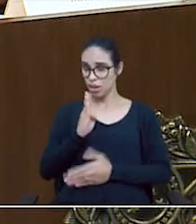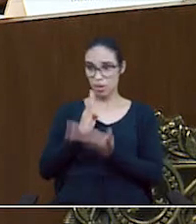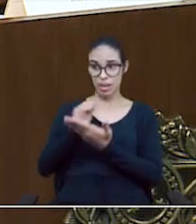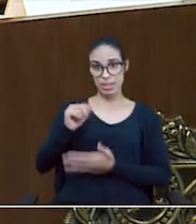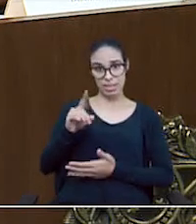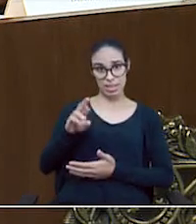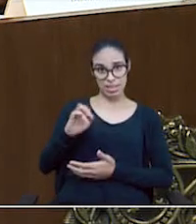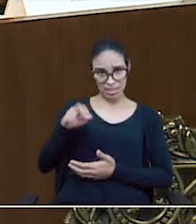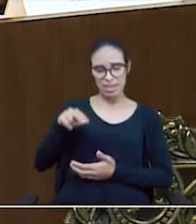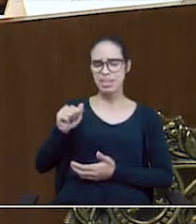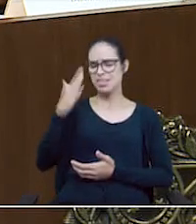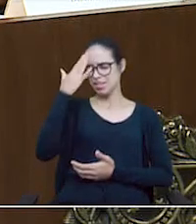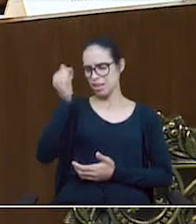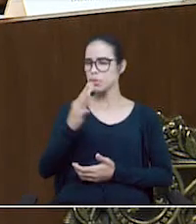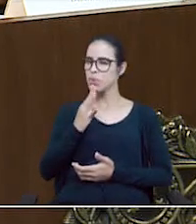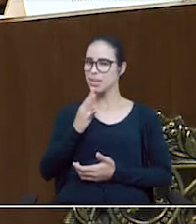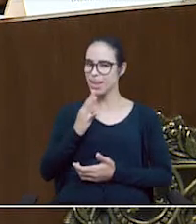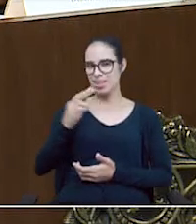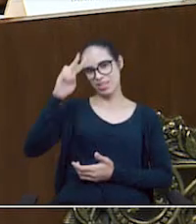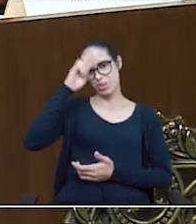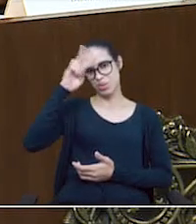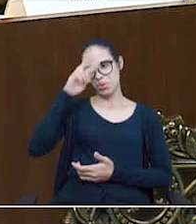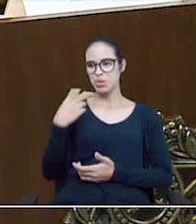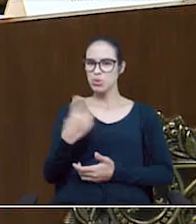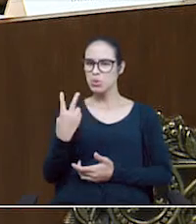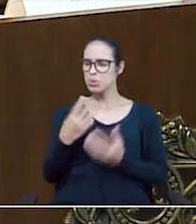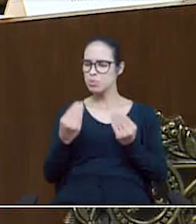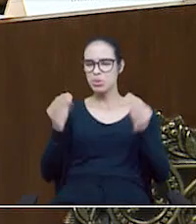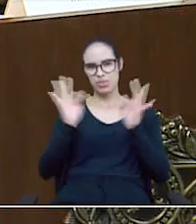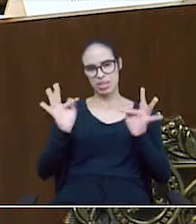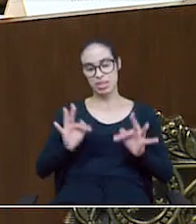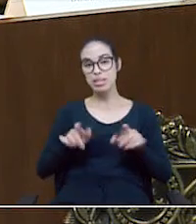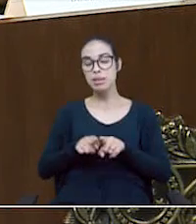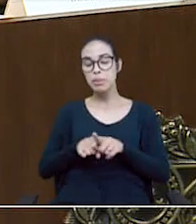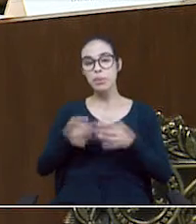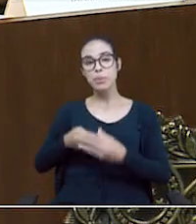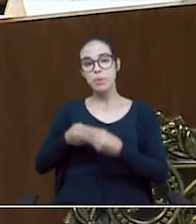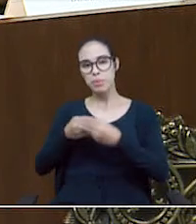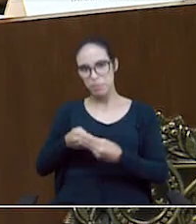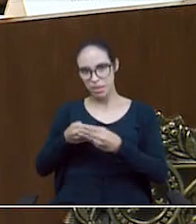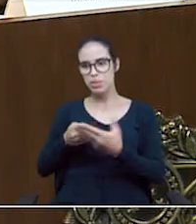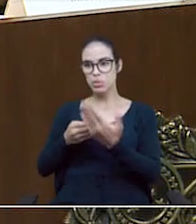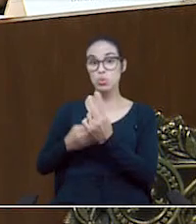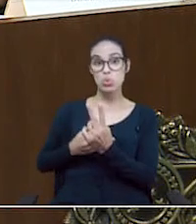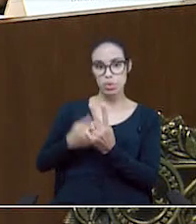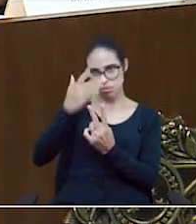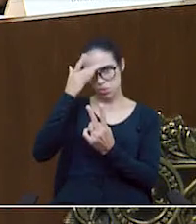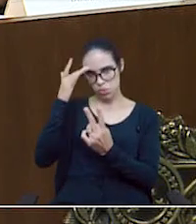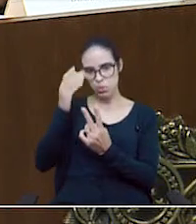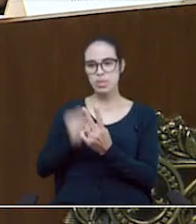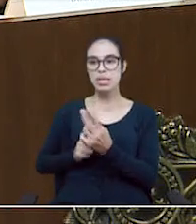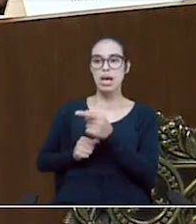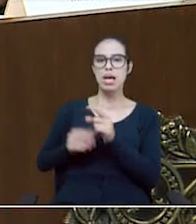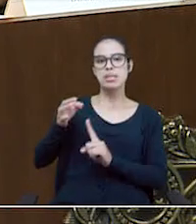e nós temos a imensa alegria de estar aqui, e permito saudar a escola aqui em duas pessoas, né, na pessoa da desembargadora